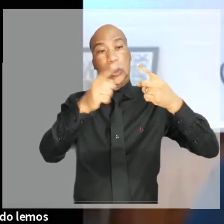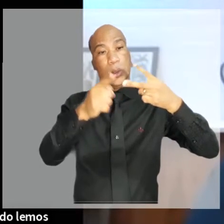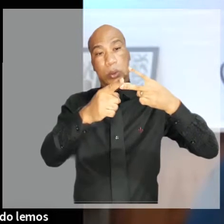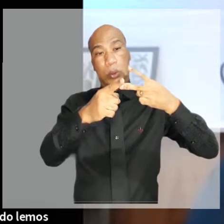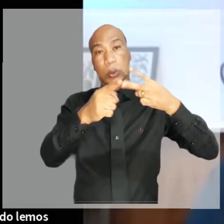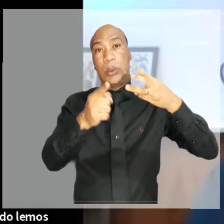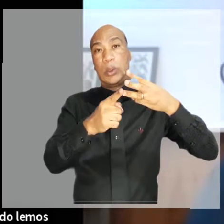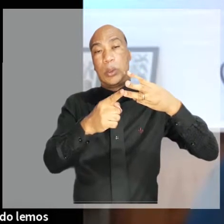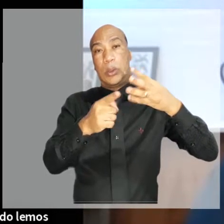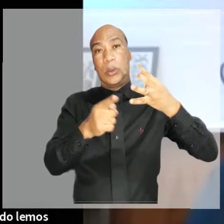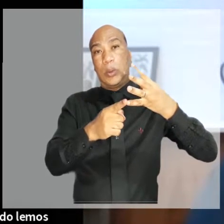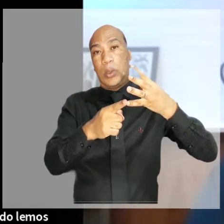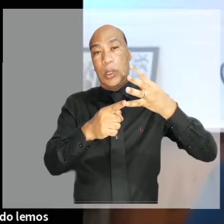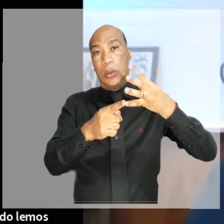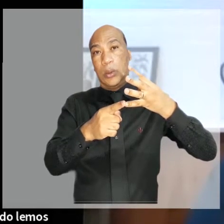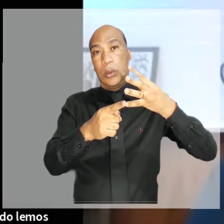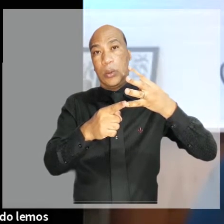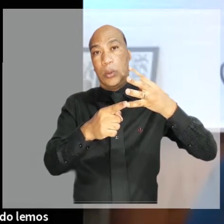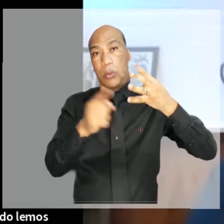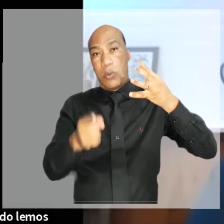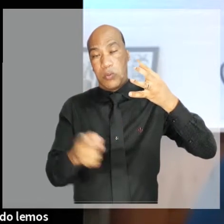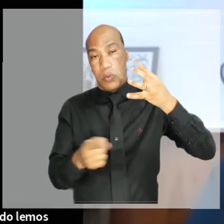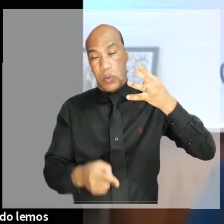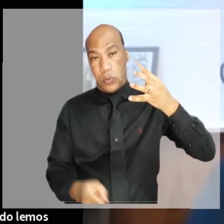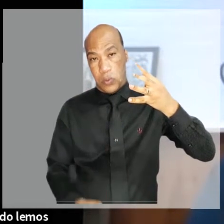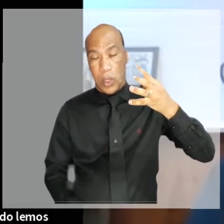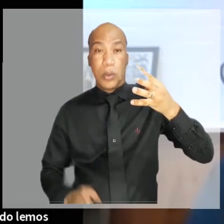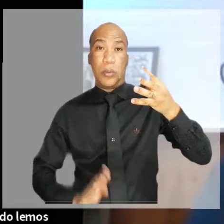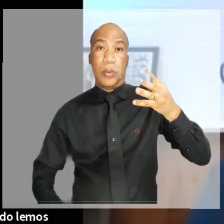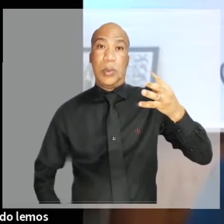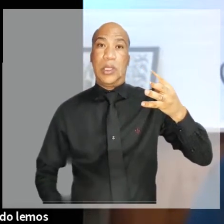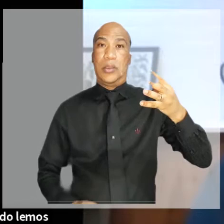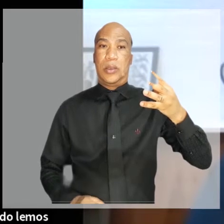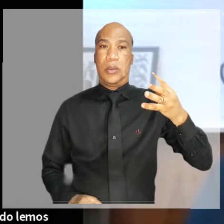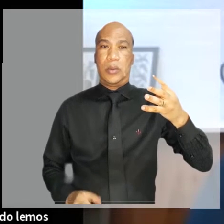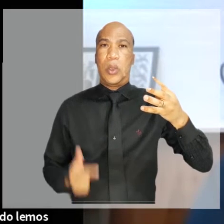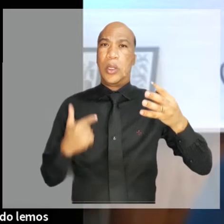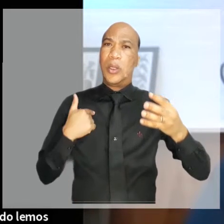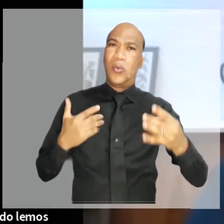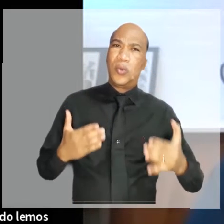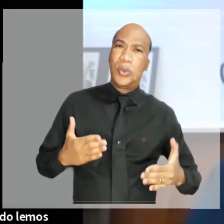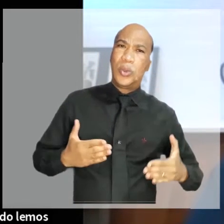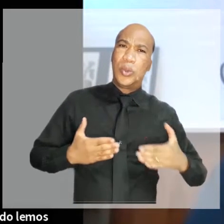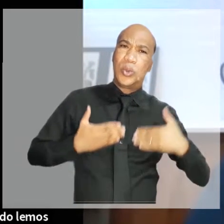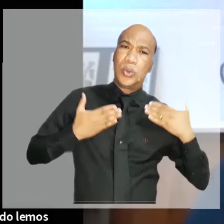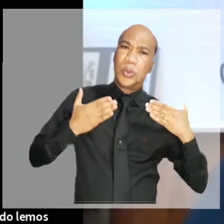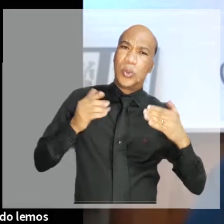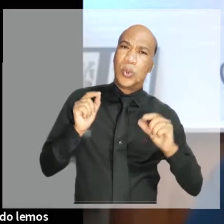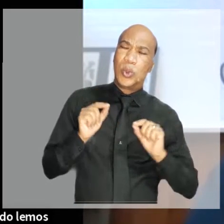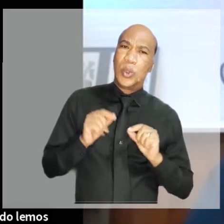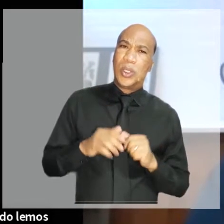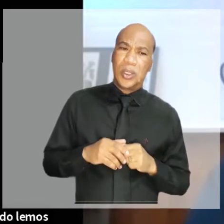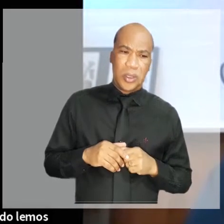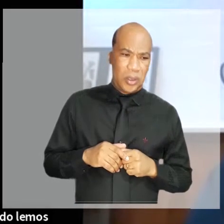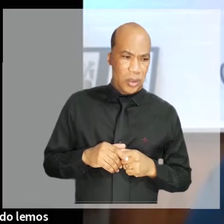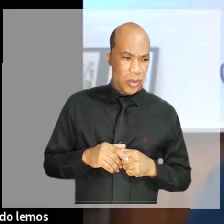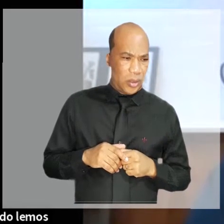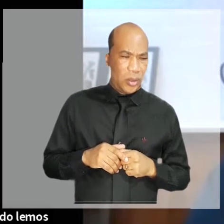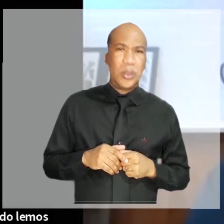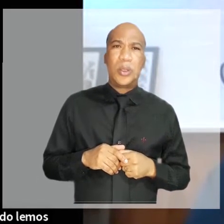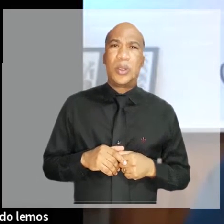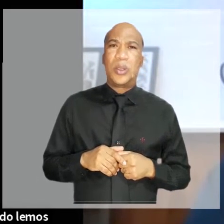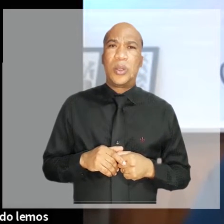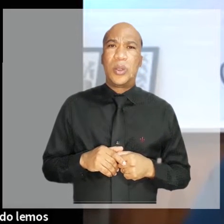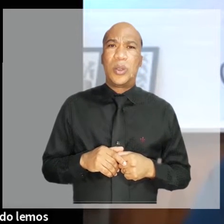surpresa. Agora, o que foi para mim surpresa, e uma surpresa bastante dolorosa, é que a gente está ficando para trás também